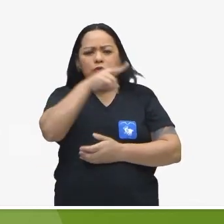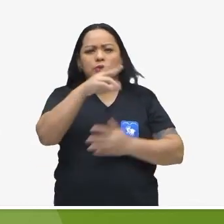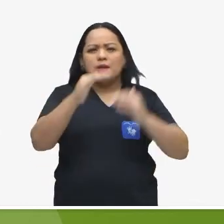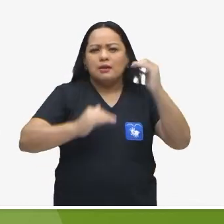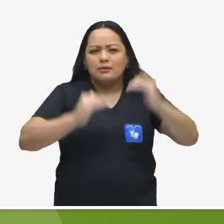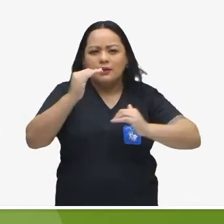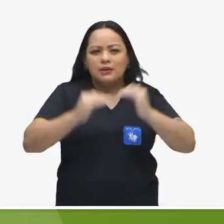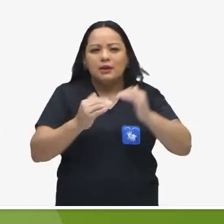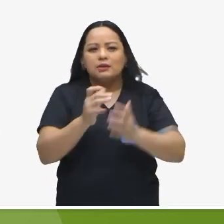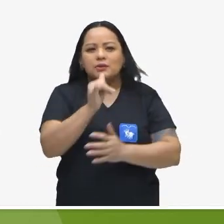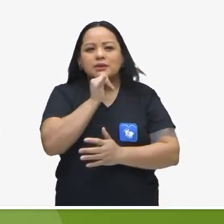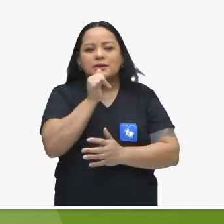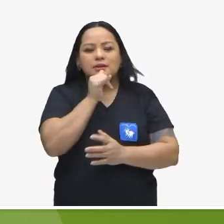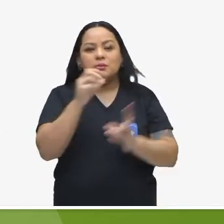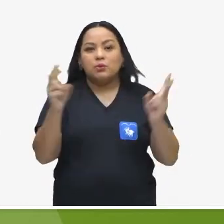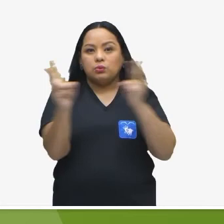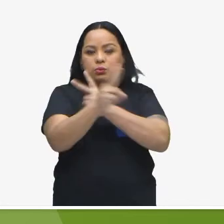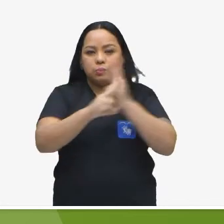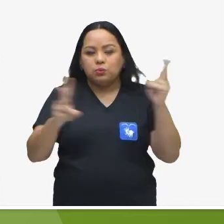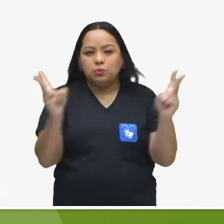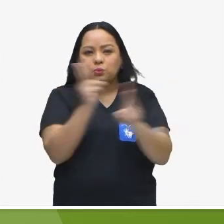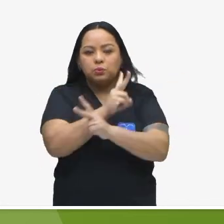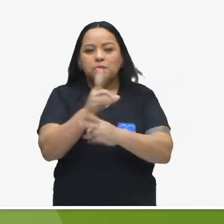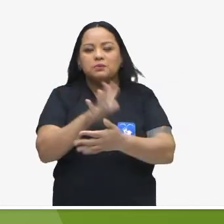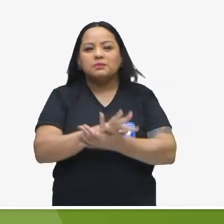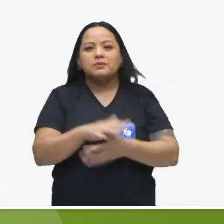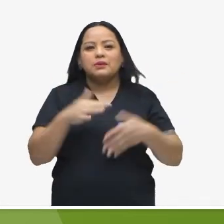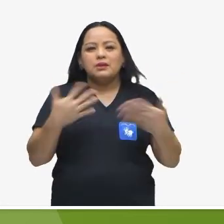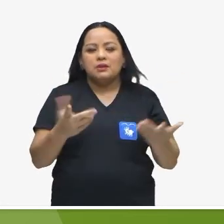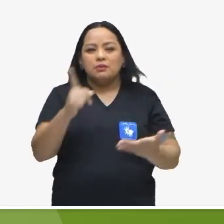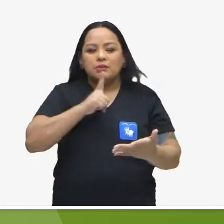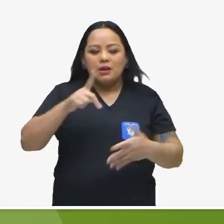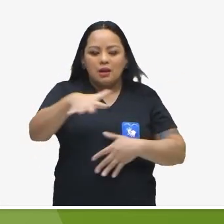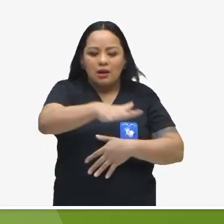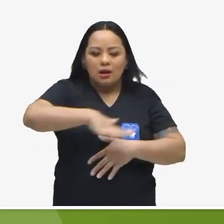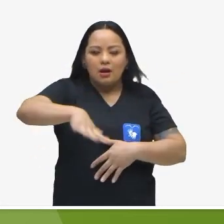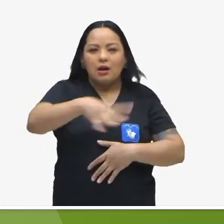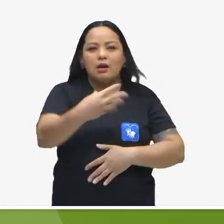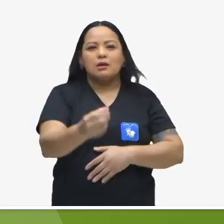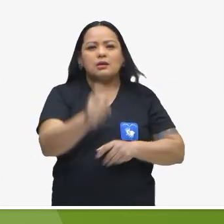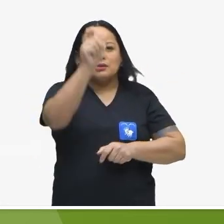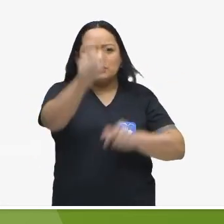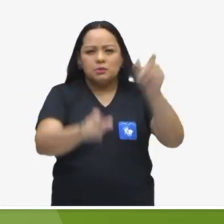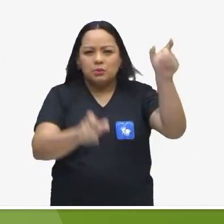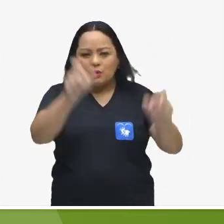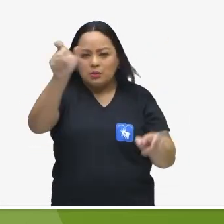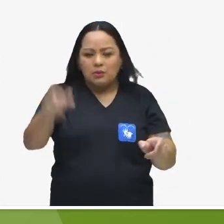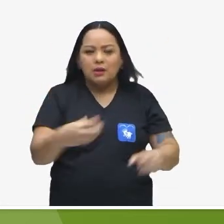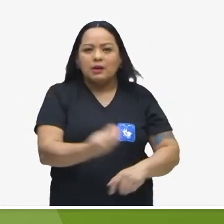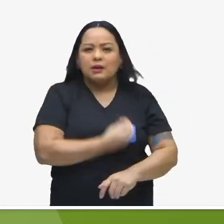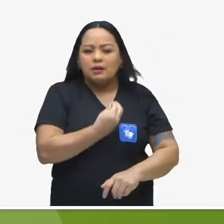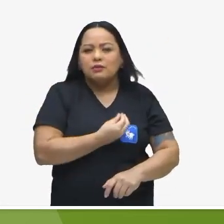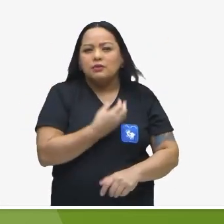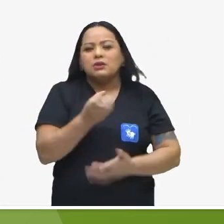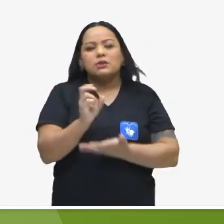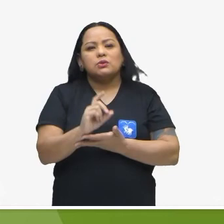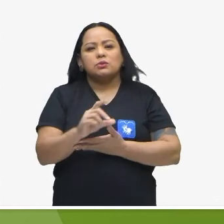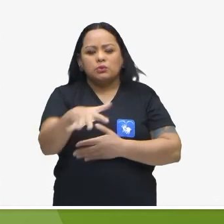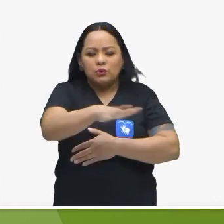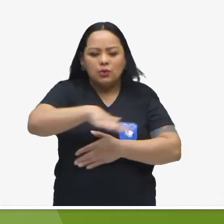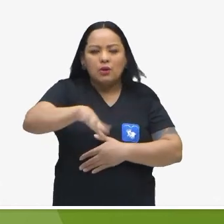variadas. Um exemplo aí é o vento. Então, tem áreas que os seres vivos, aquele ambiente,